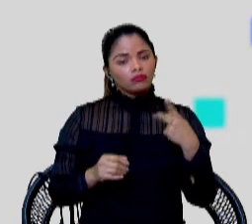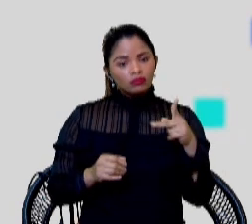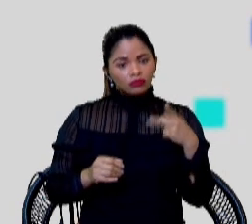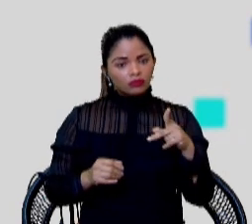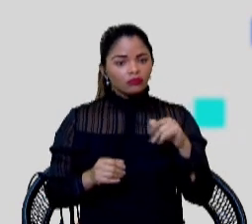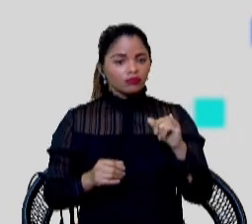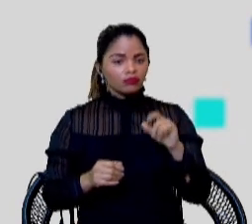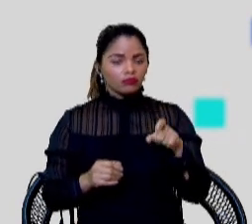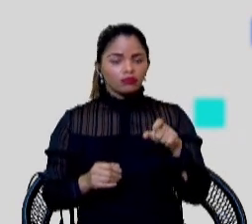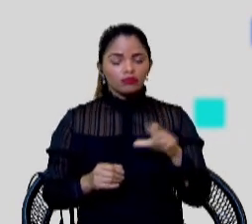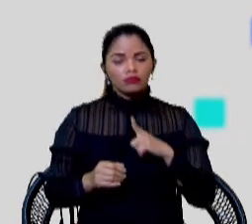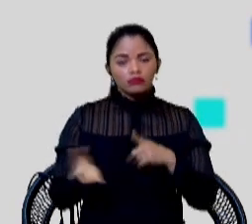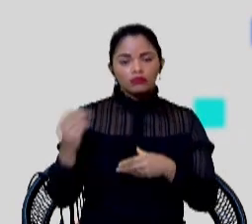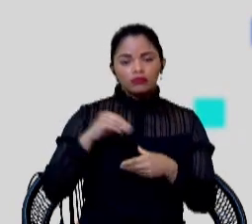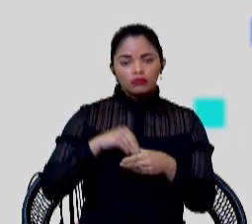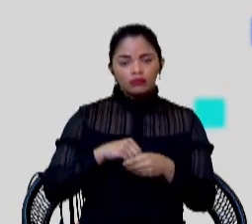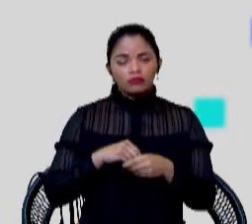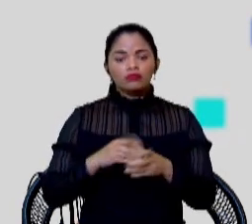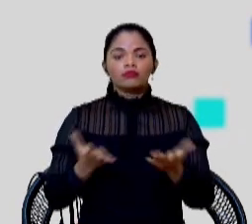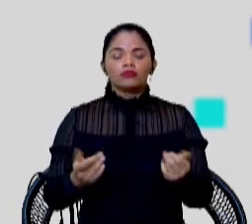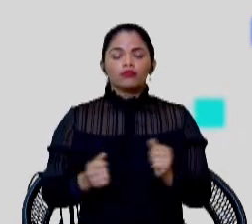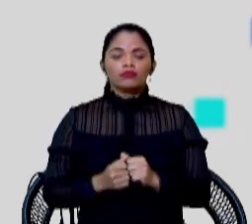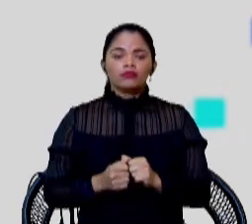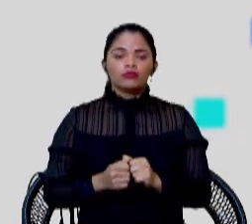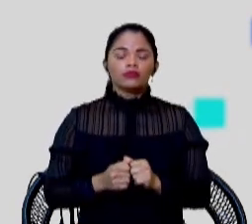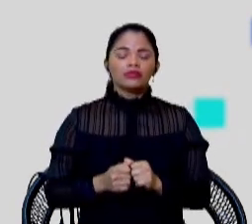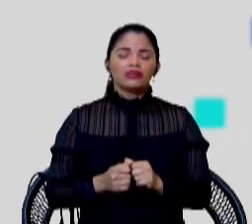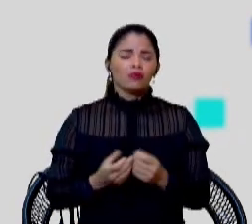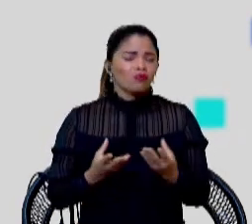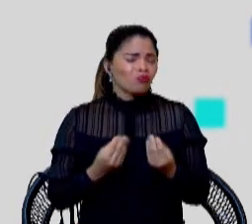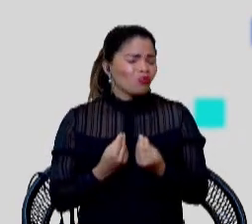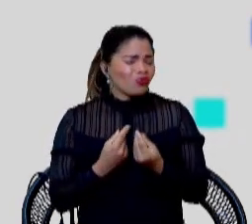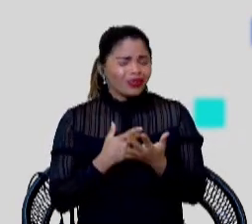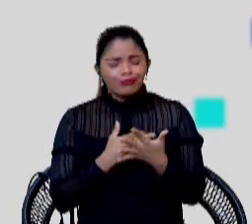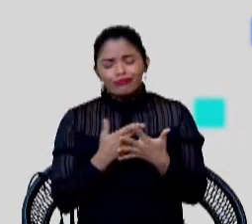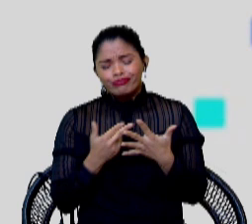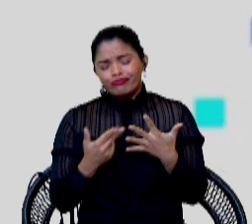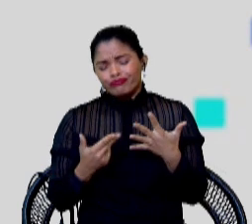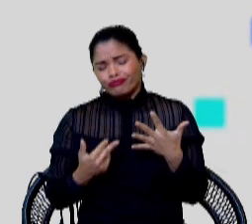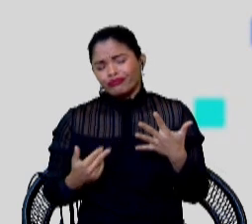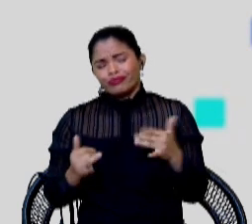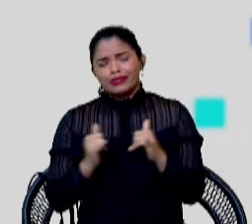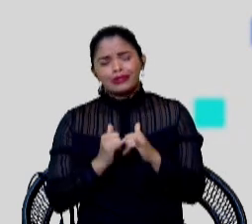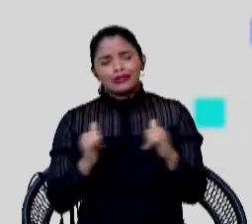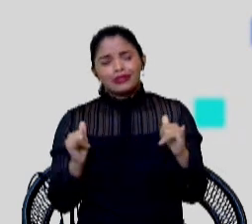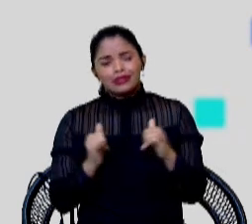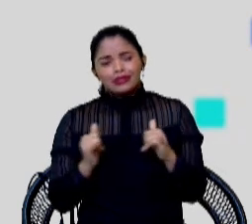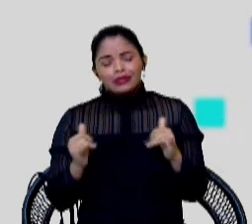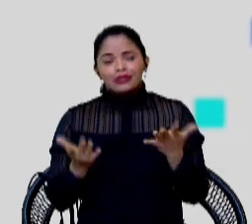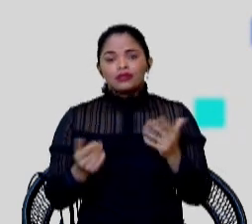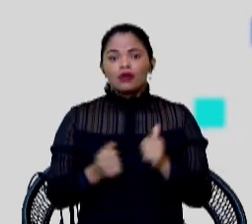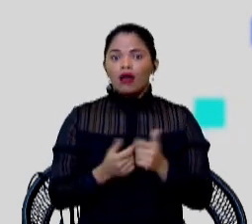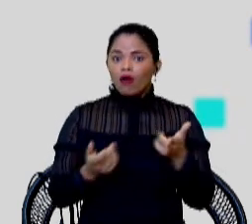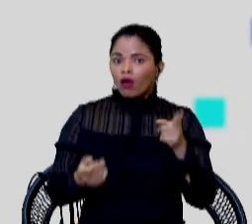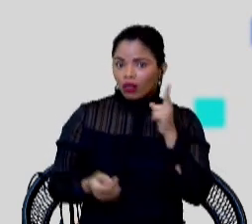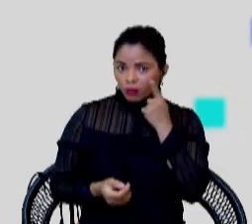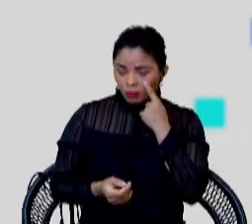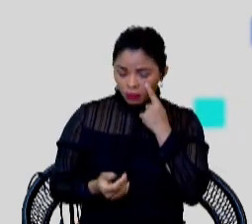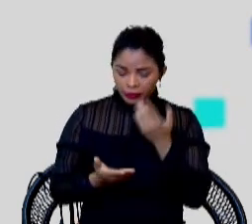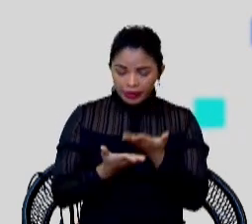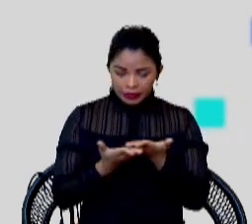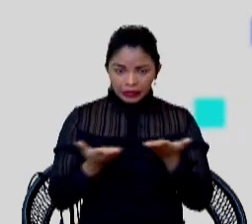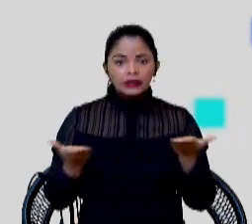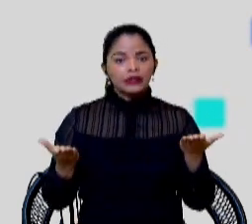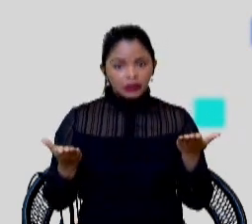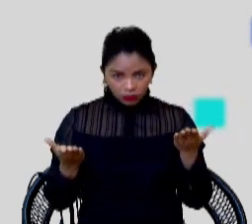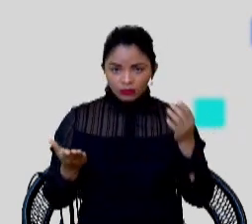no aplicativo. Beleza? Henrique, tem muita informação, você falou pra caramba, não tem problema. Agora a gente vai navegar